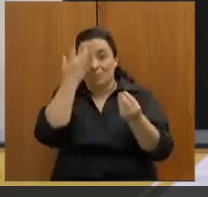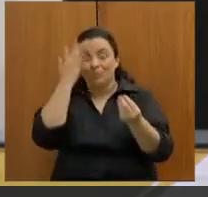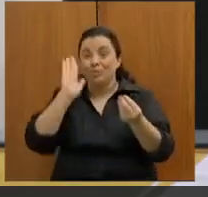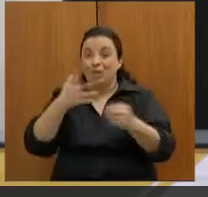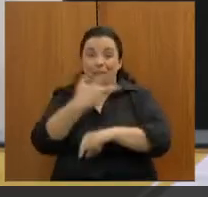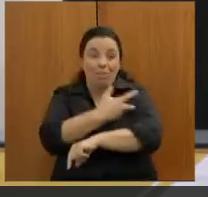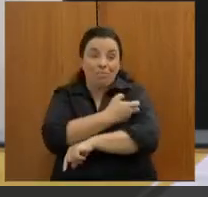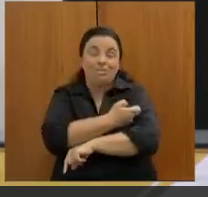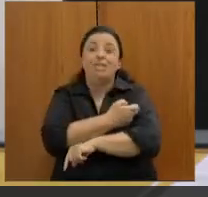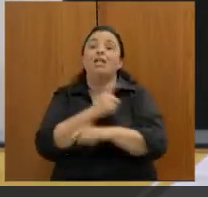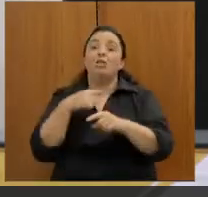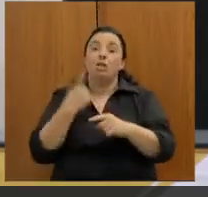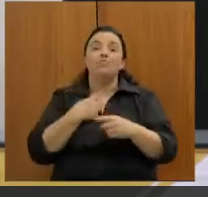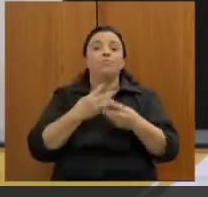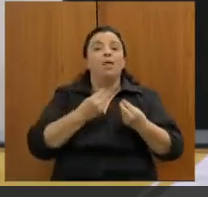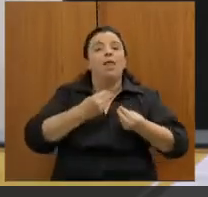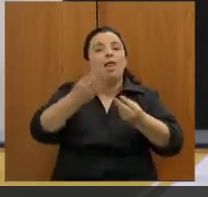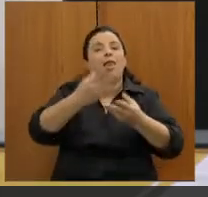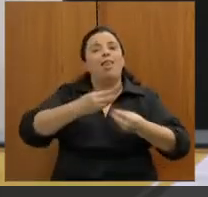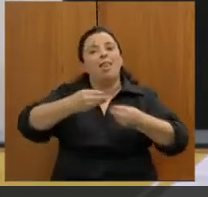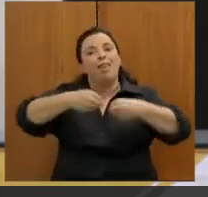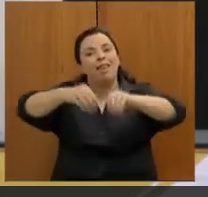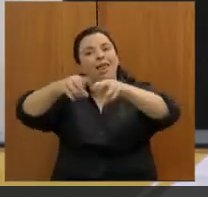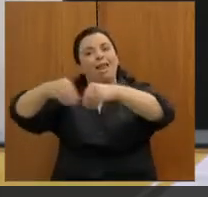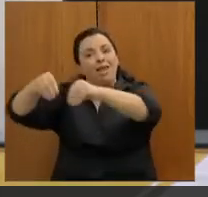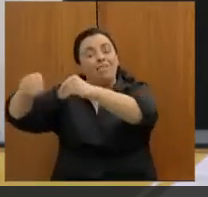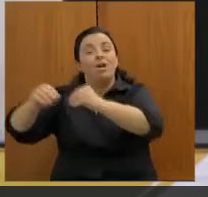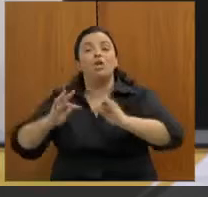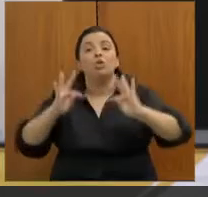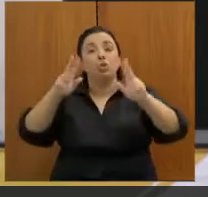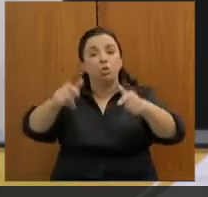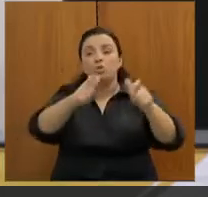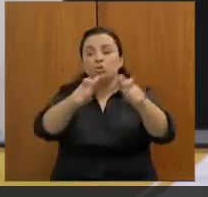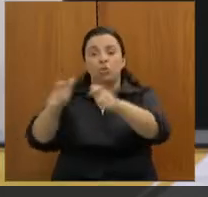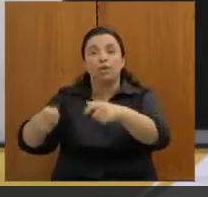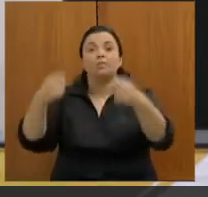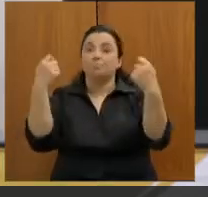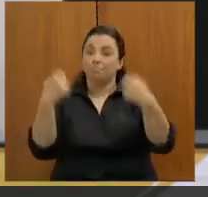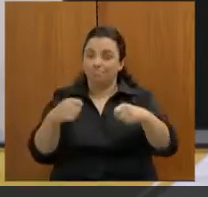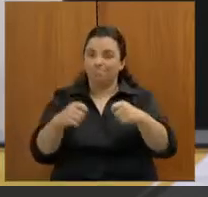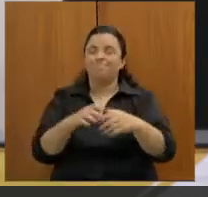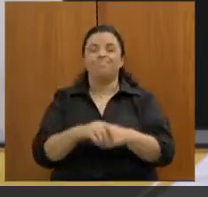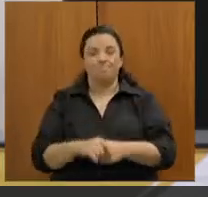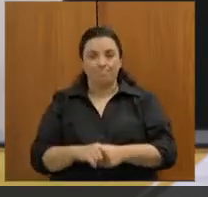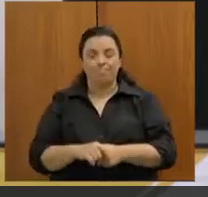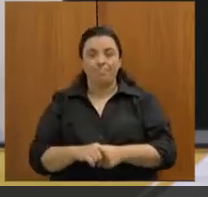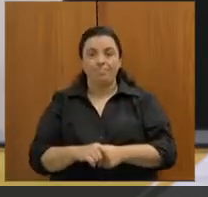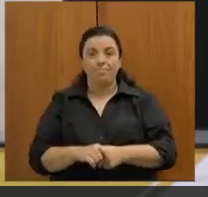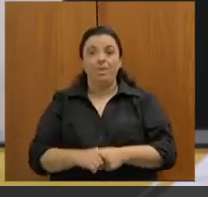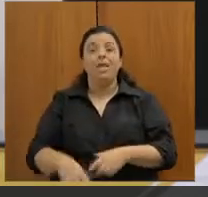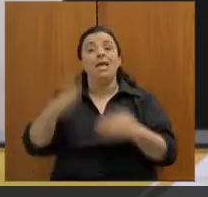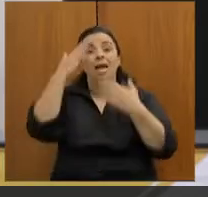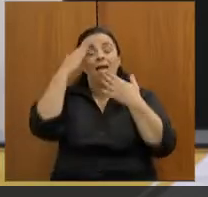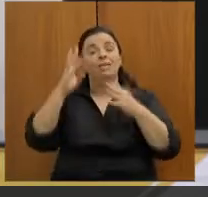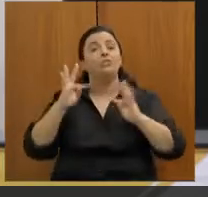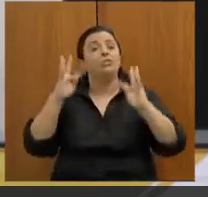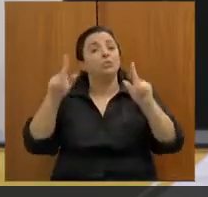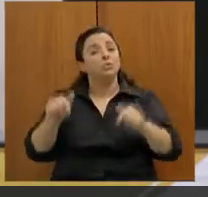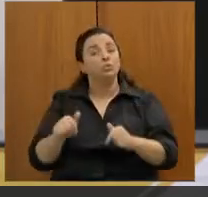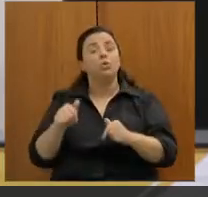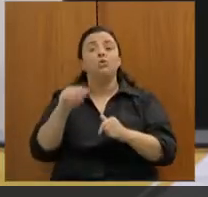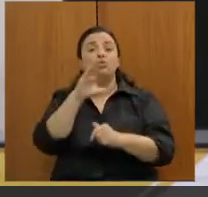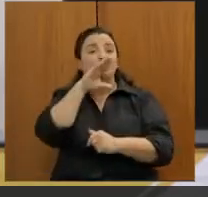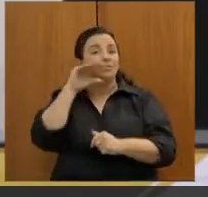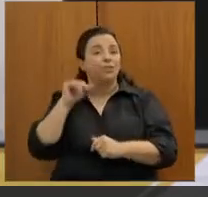fazer chegar aonde precisa Agradeço também some especial aos servidores e servidoras da casa que se